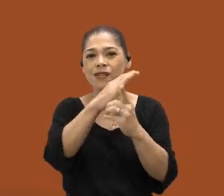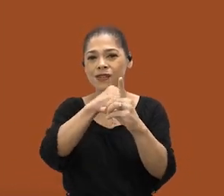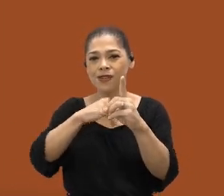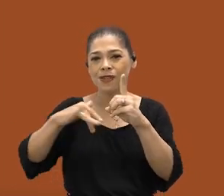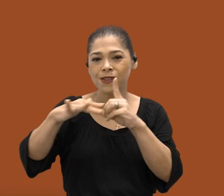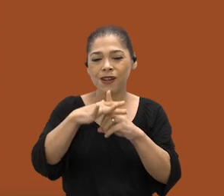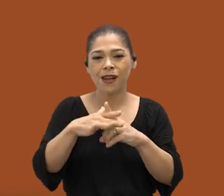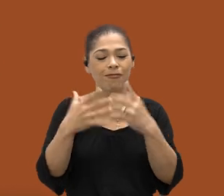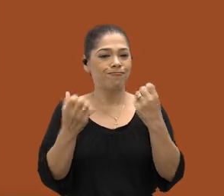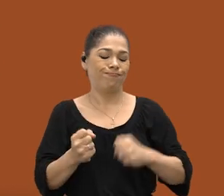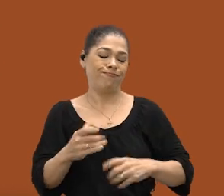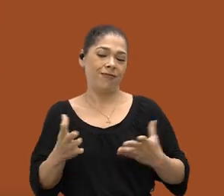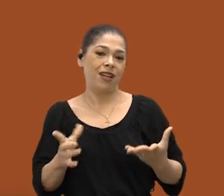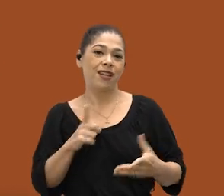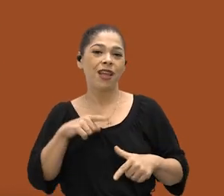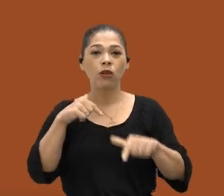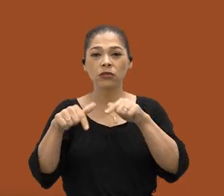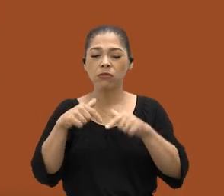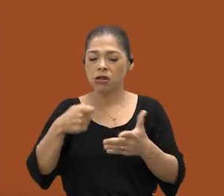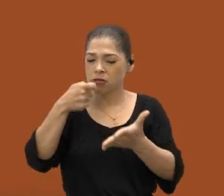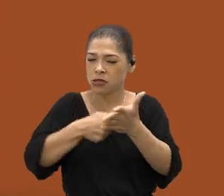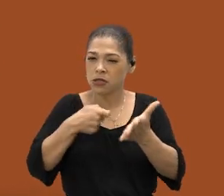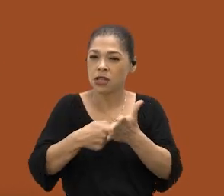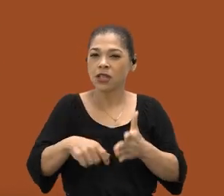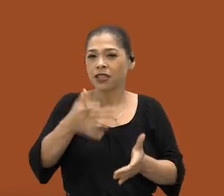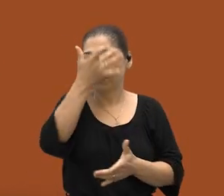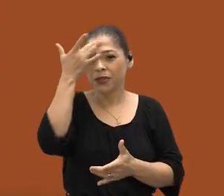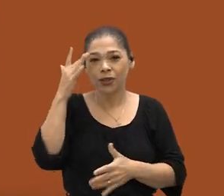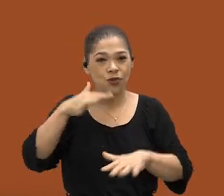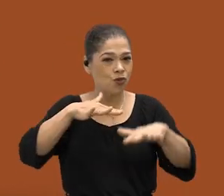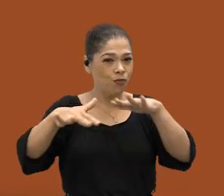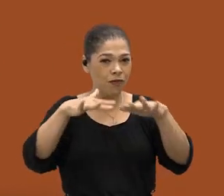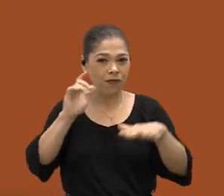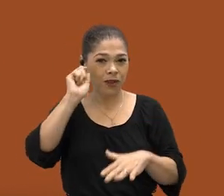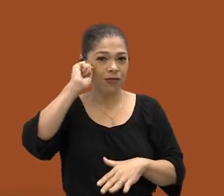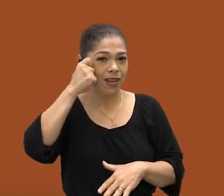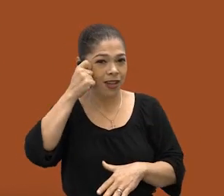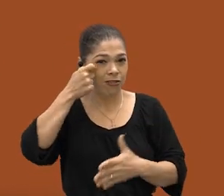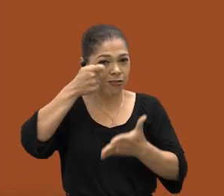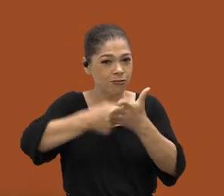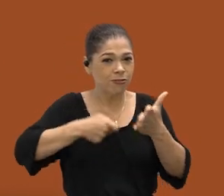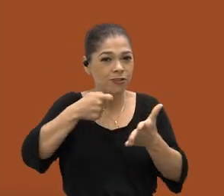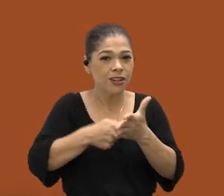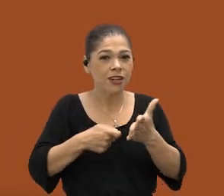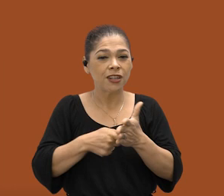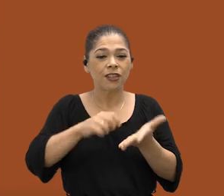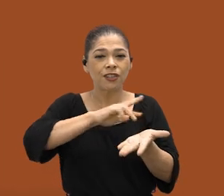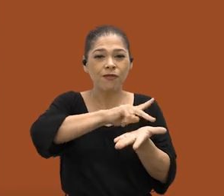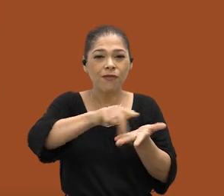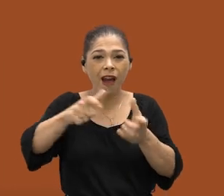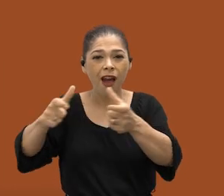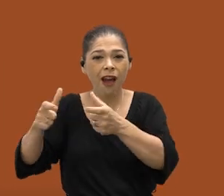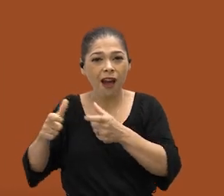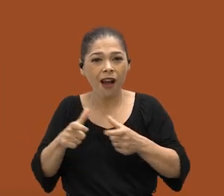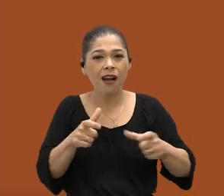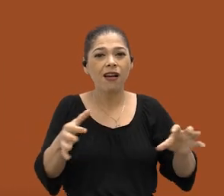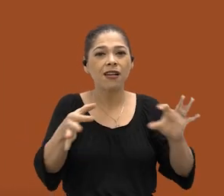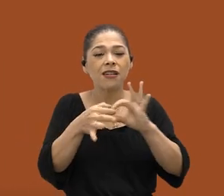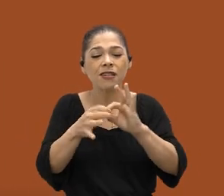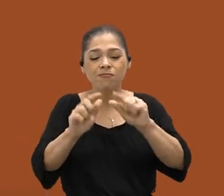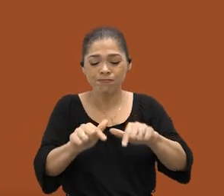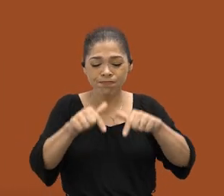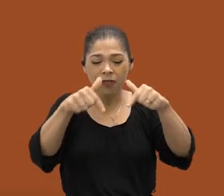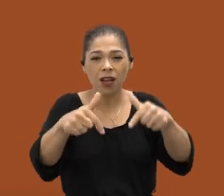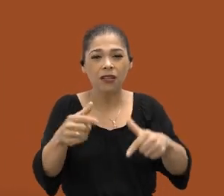social e de ser mais aceito e é o trabalho obstinado de intelectuais do movimento negro de vários que se